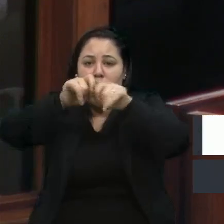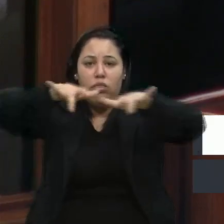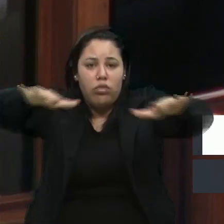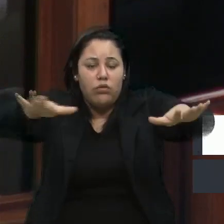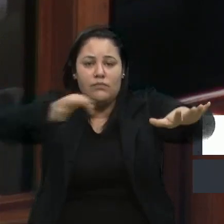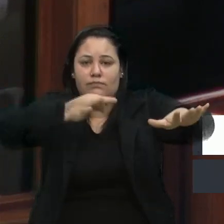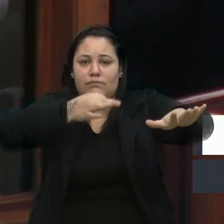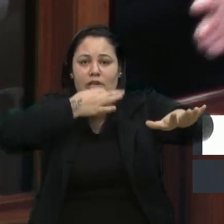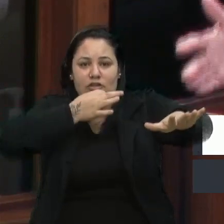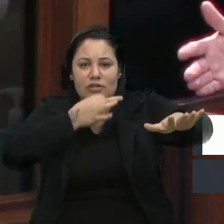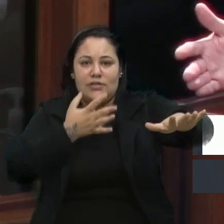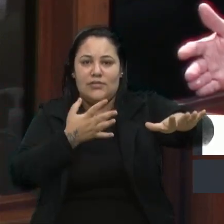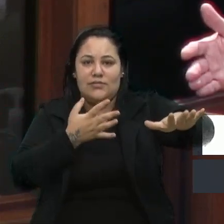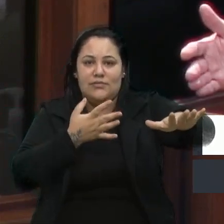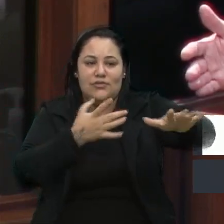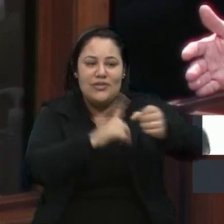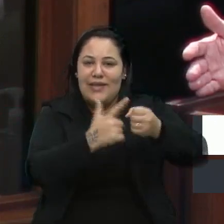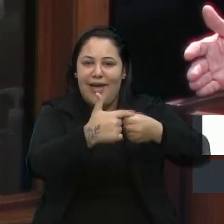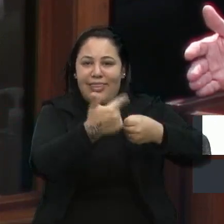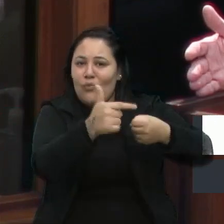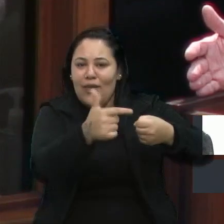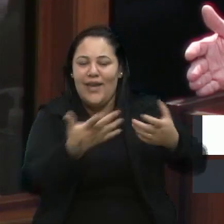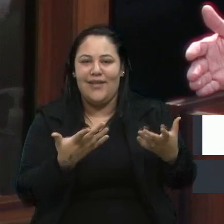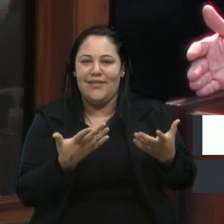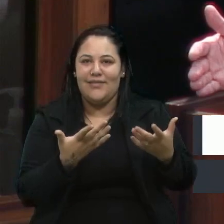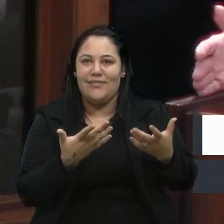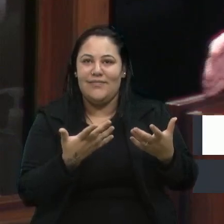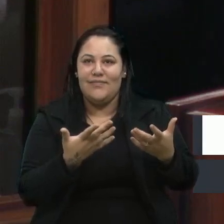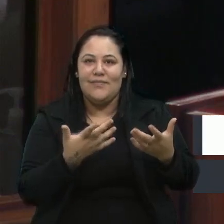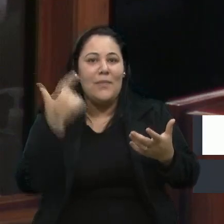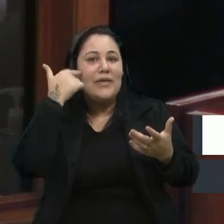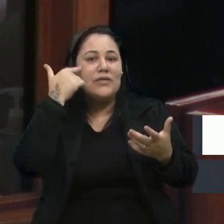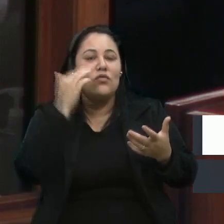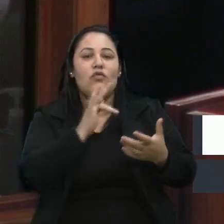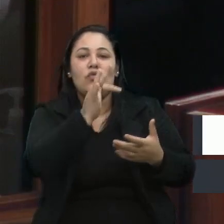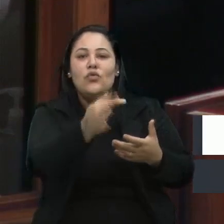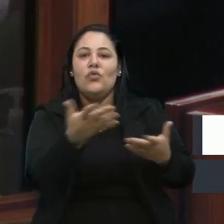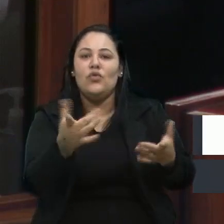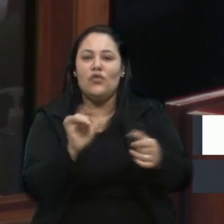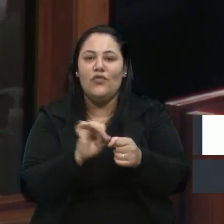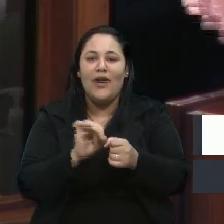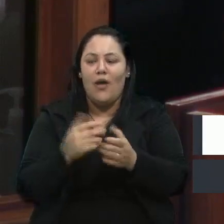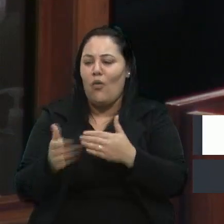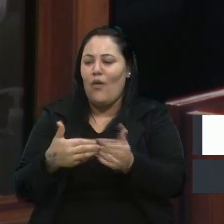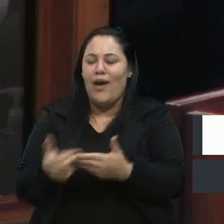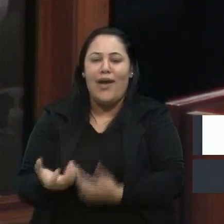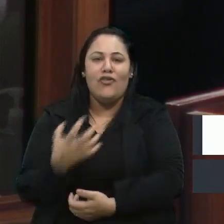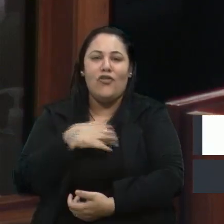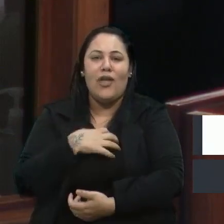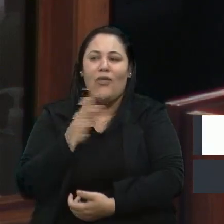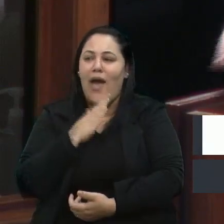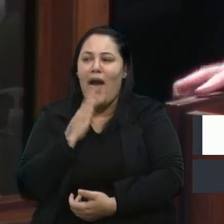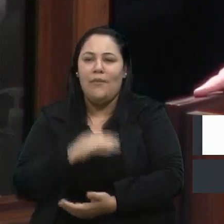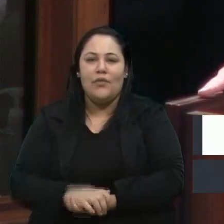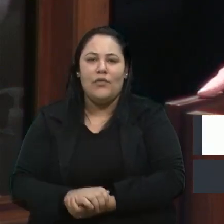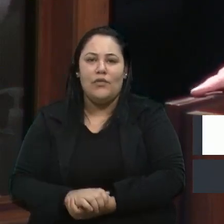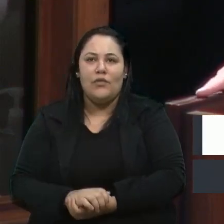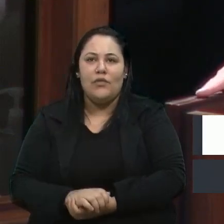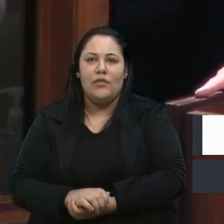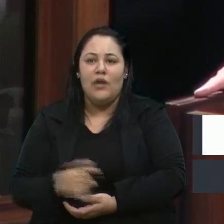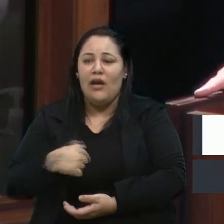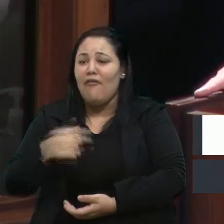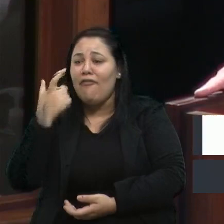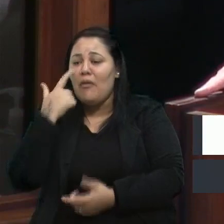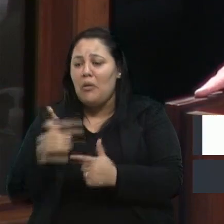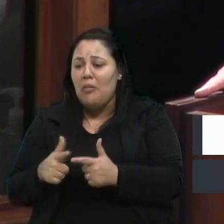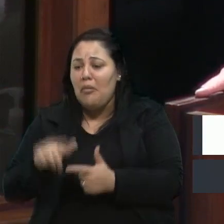cidade. Isso a gente não vê hoje em Caxias. Tá sendo feito conforme a demanda se resolve.